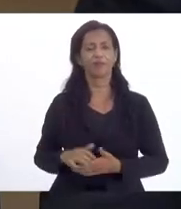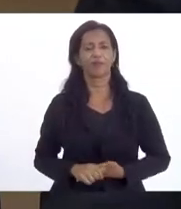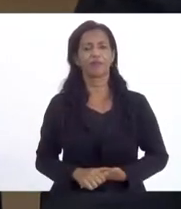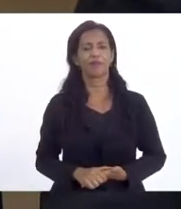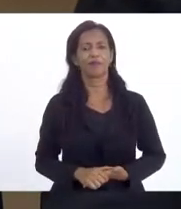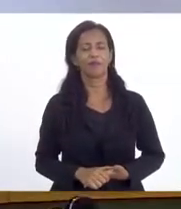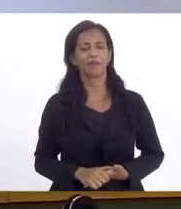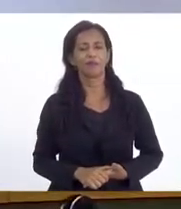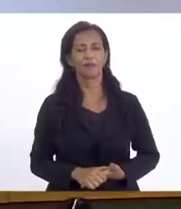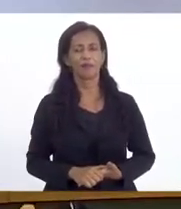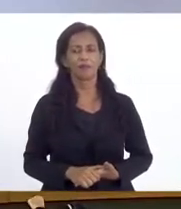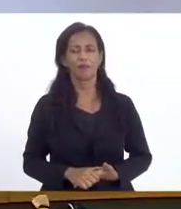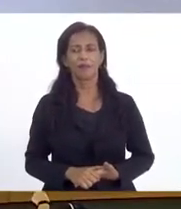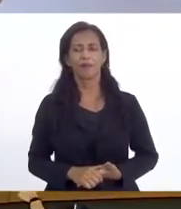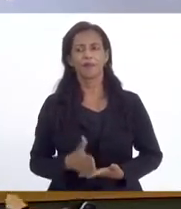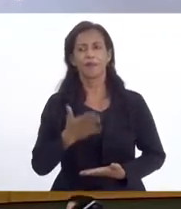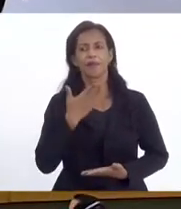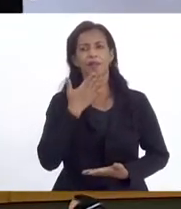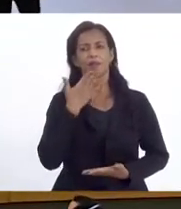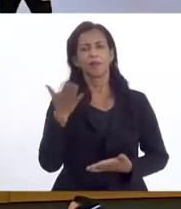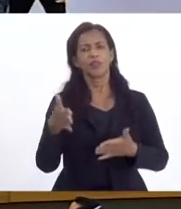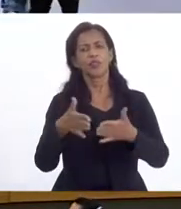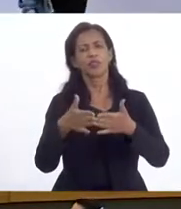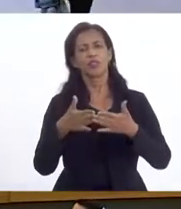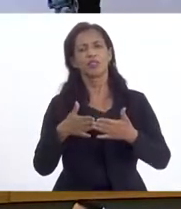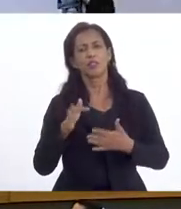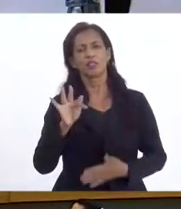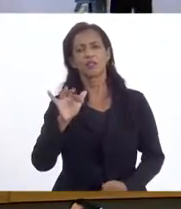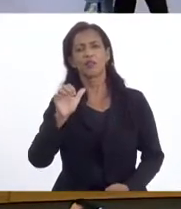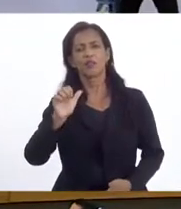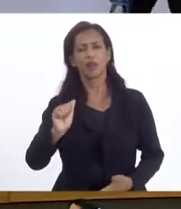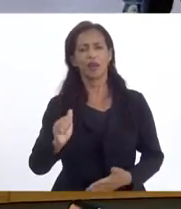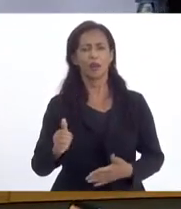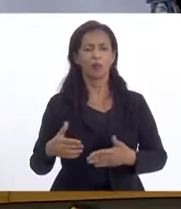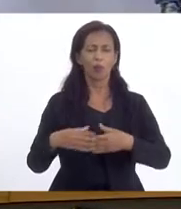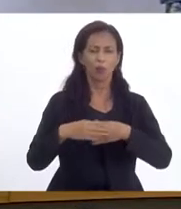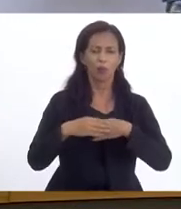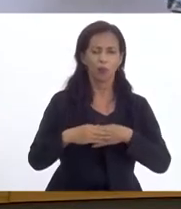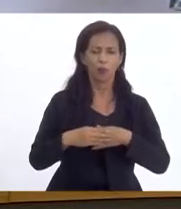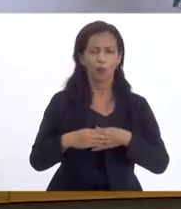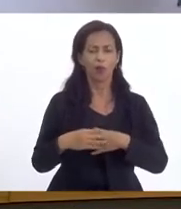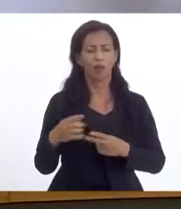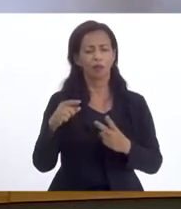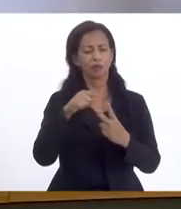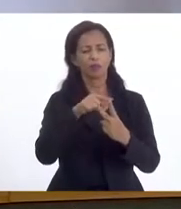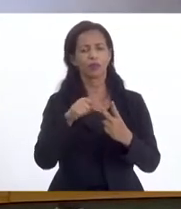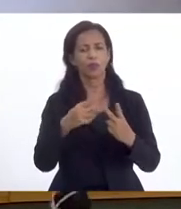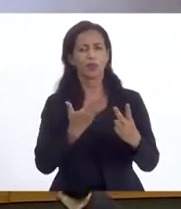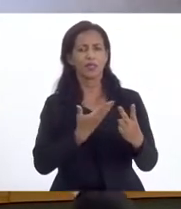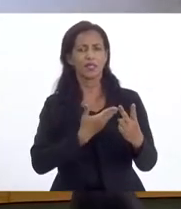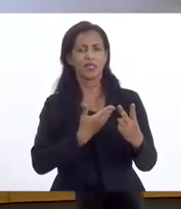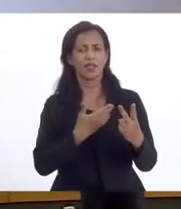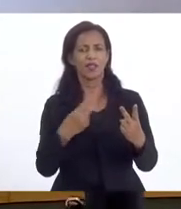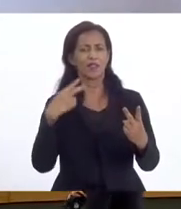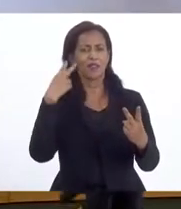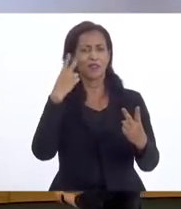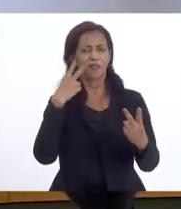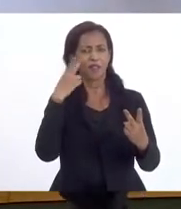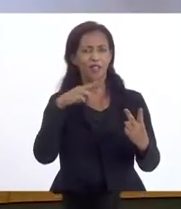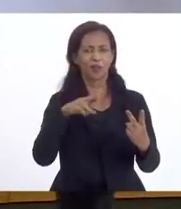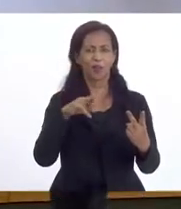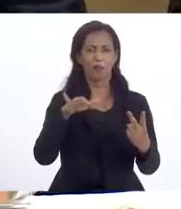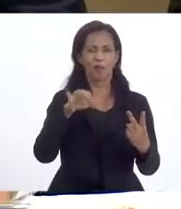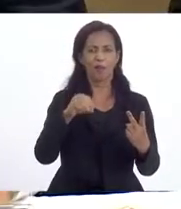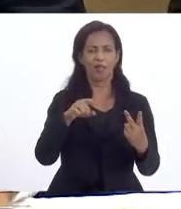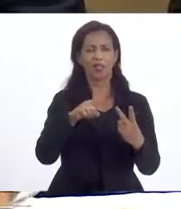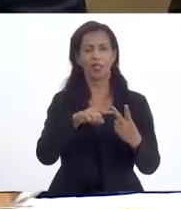Eu quero pedir licença ao Fábio, mas fazer uma saudação especial a dois amigos queridos aqui, o vereador Marquinho e o